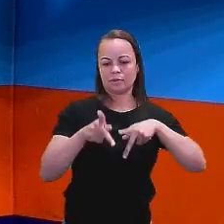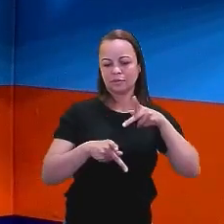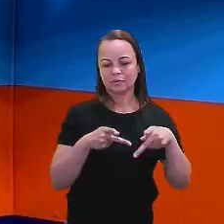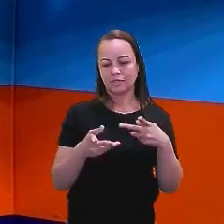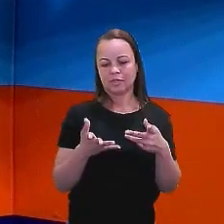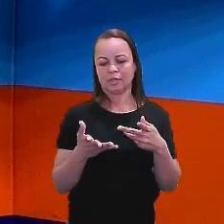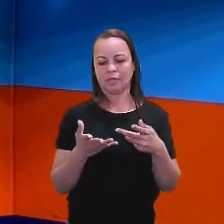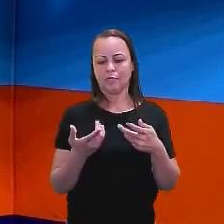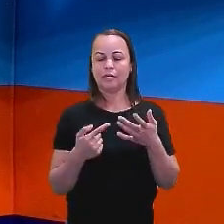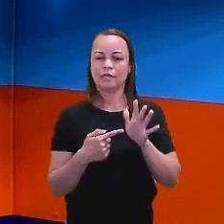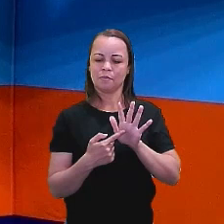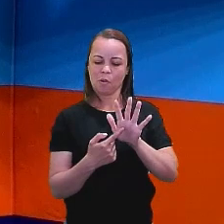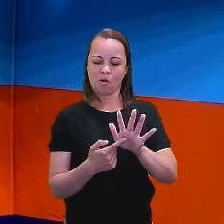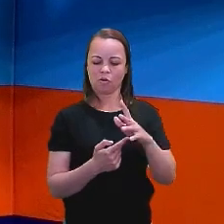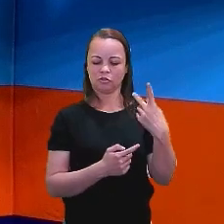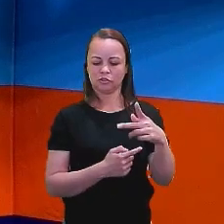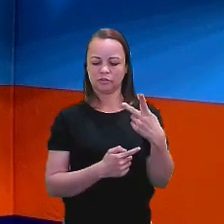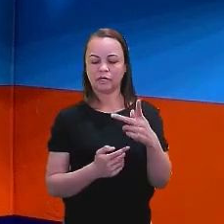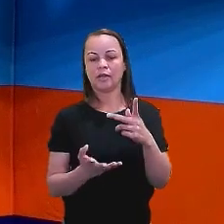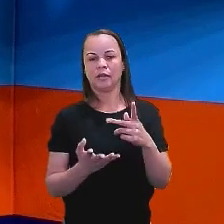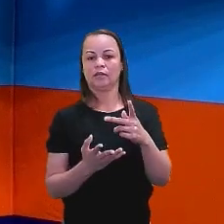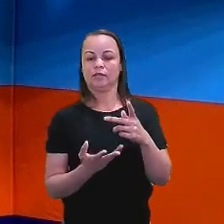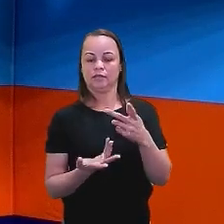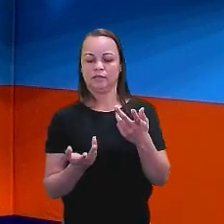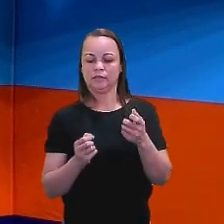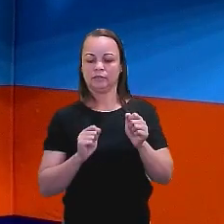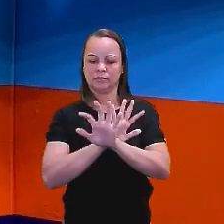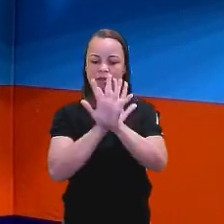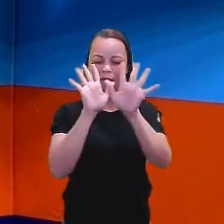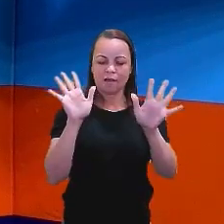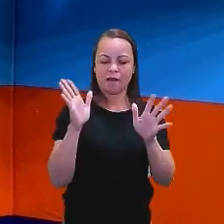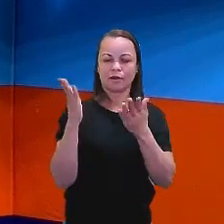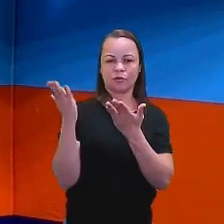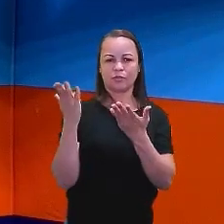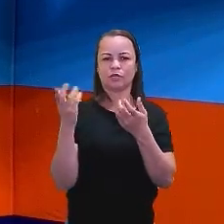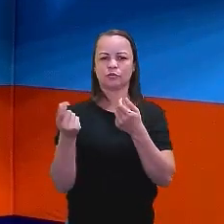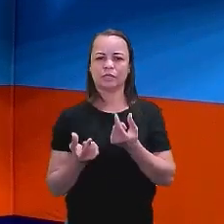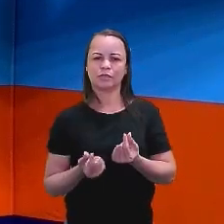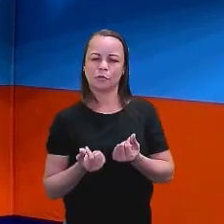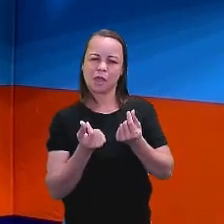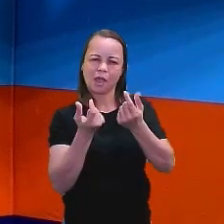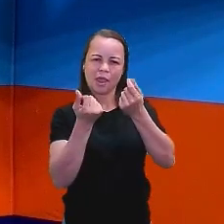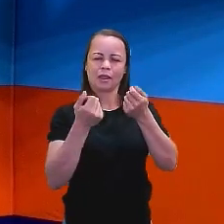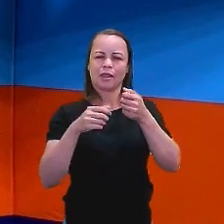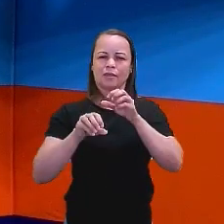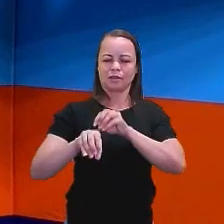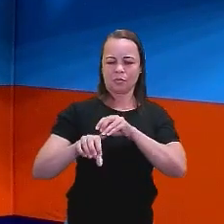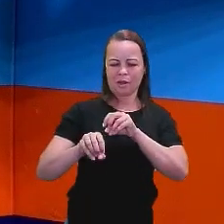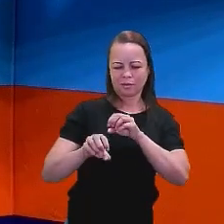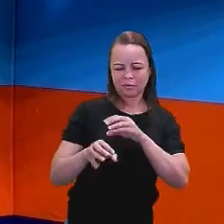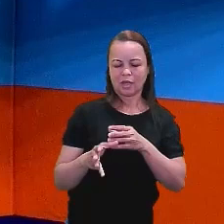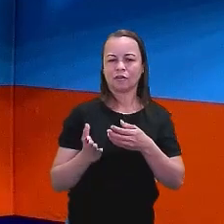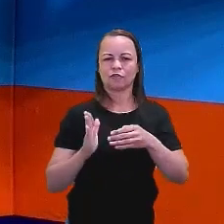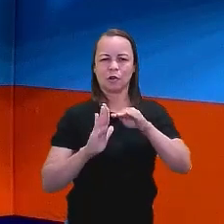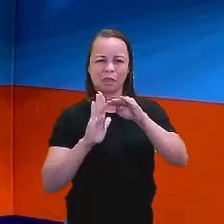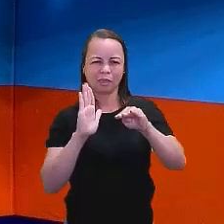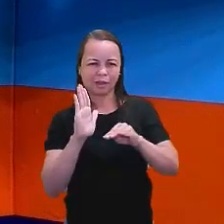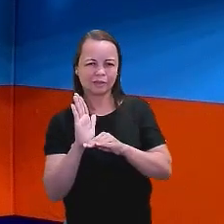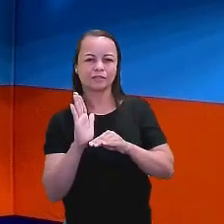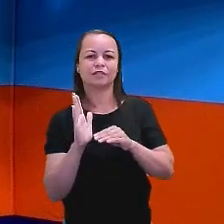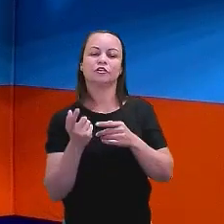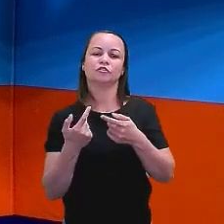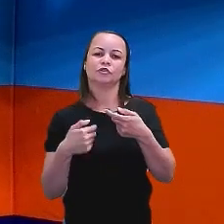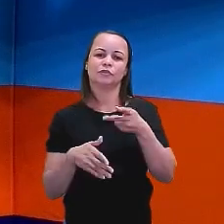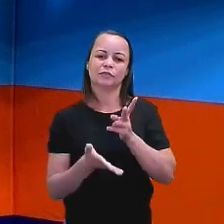deixam claro, né, com relação à distribuição de renda, educação, os índices negativos sempre